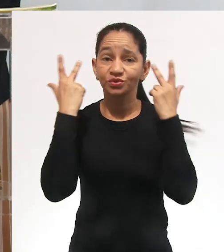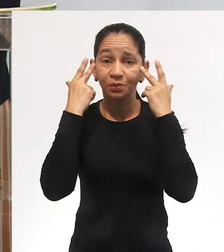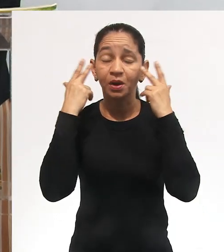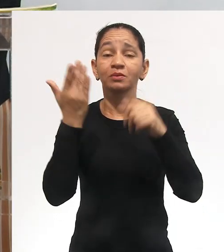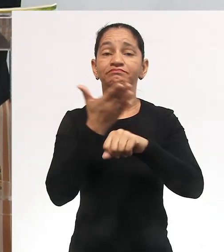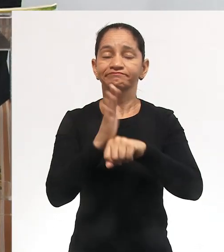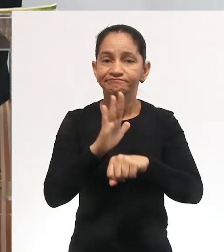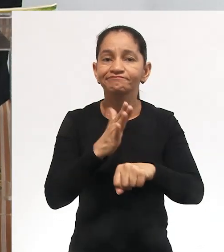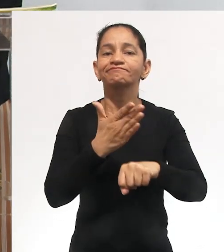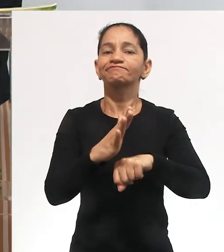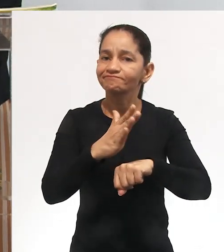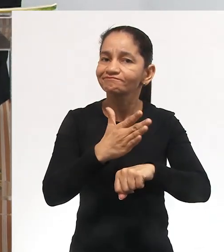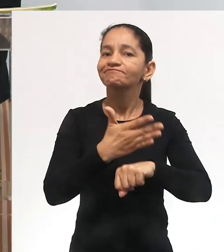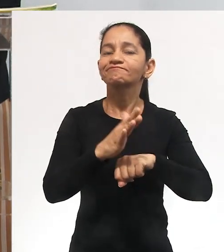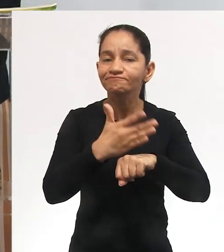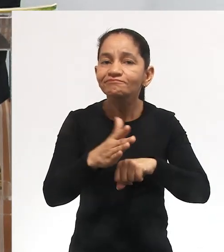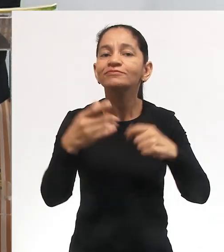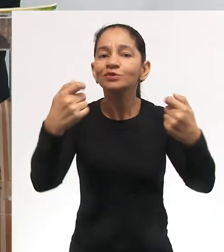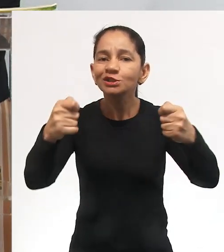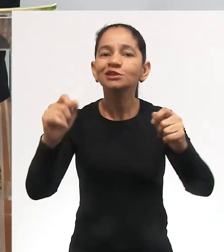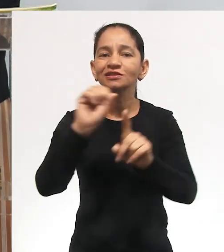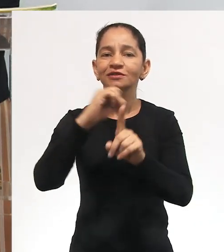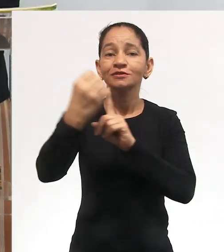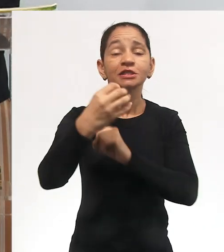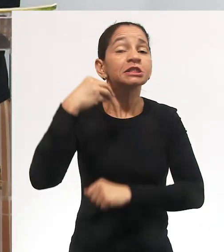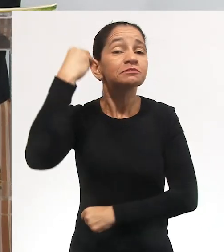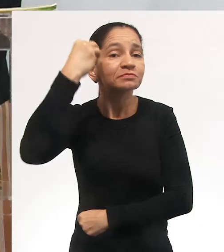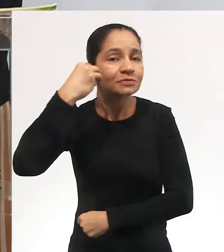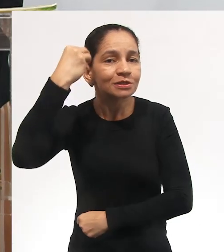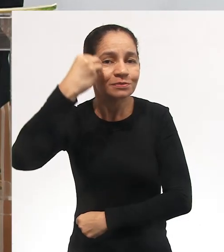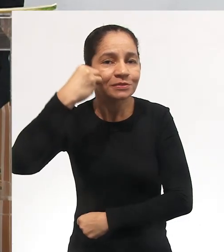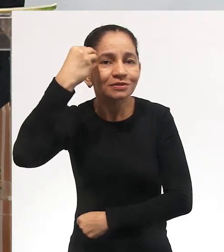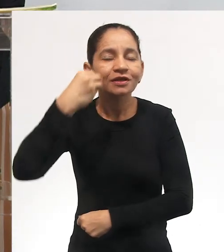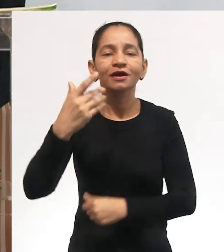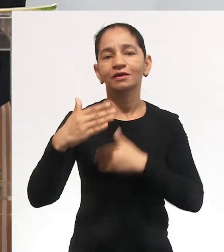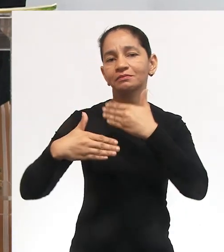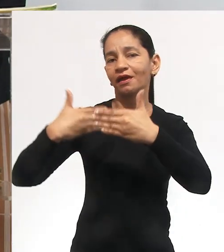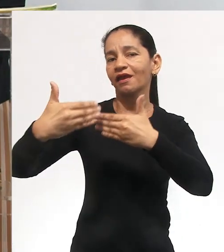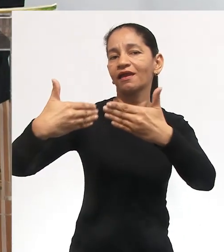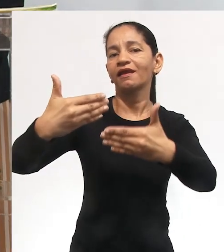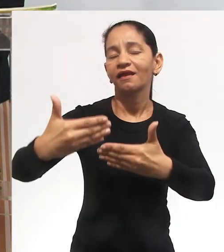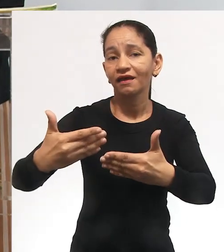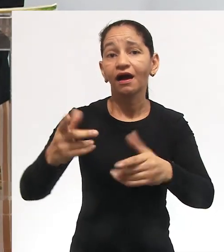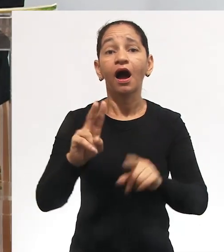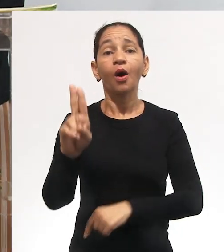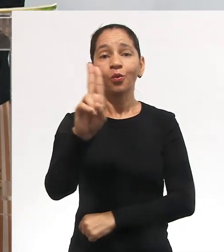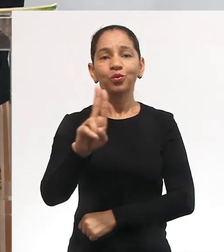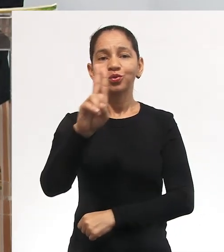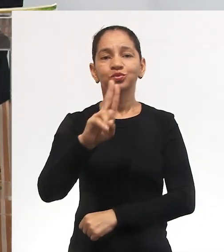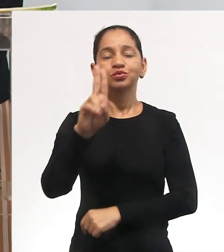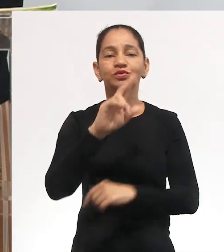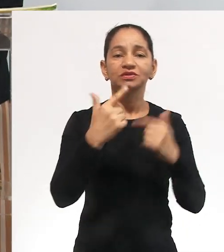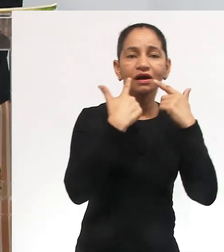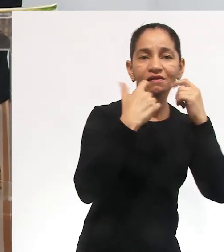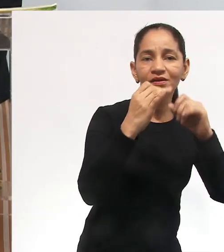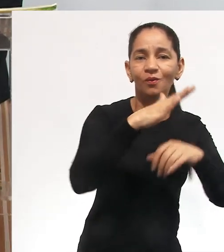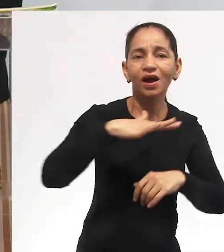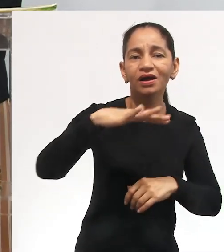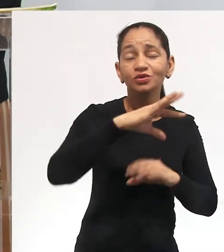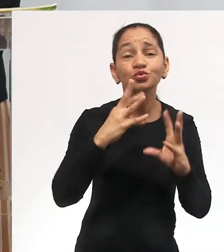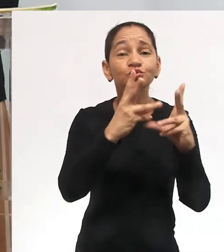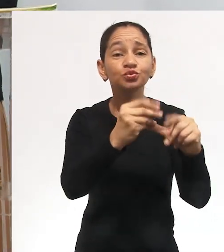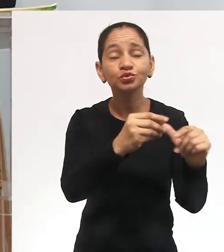as nossas práticas sociais, para que eles possam o quê? Experimentar, para que eles possam ver o uso